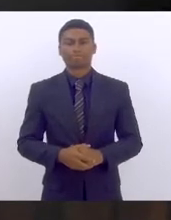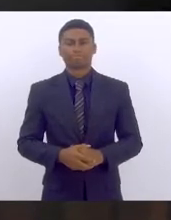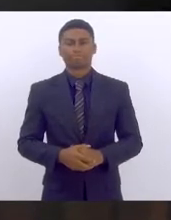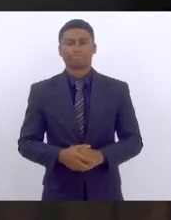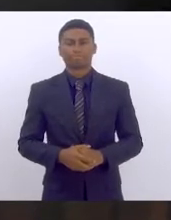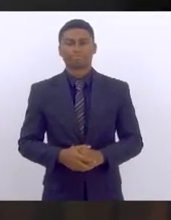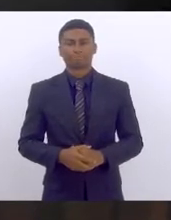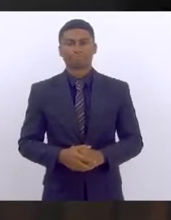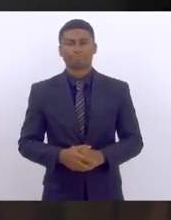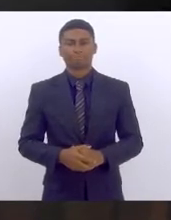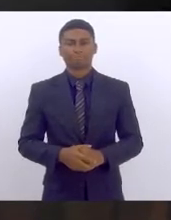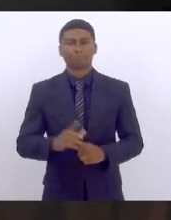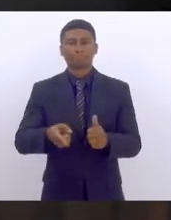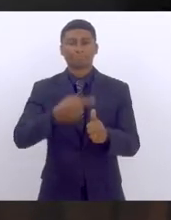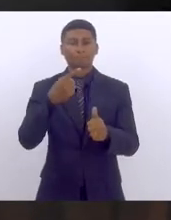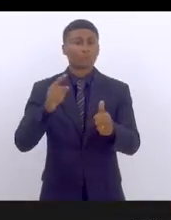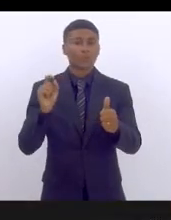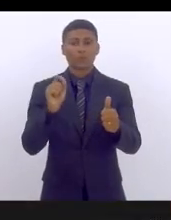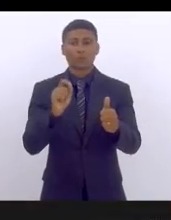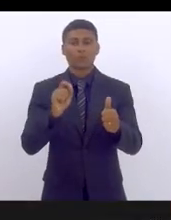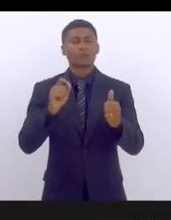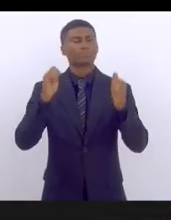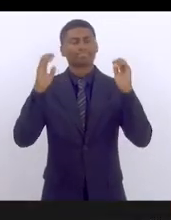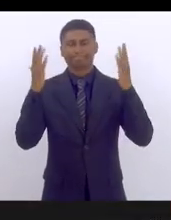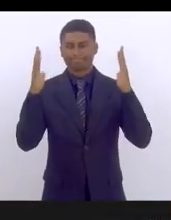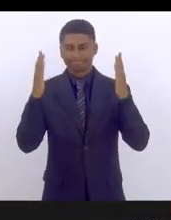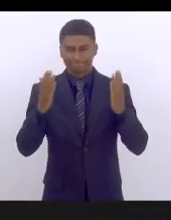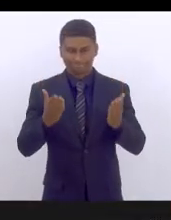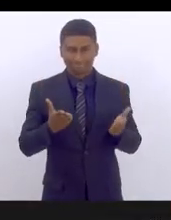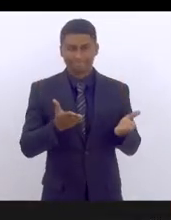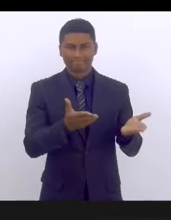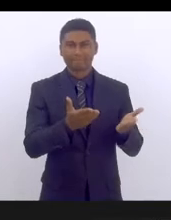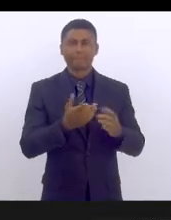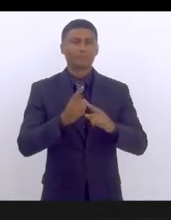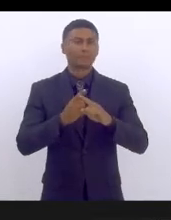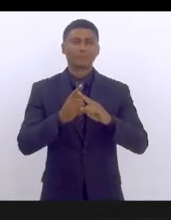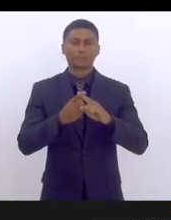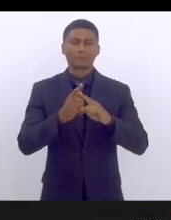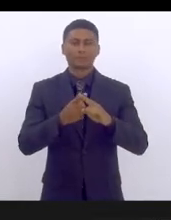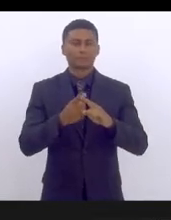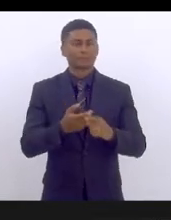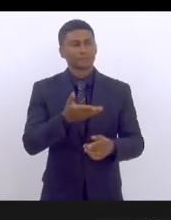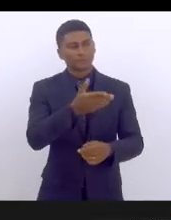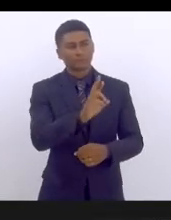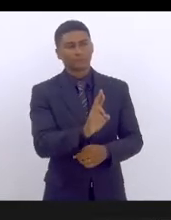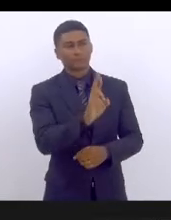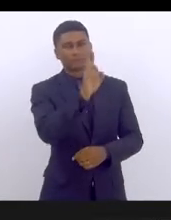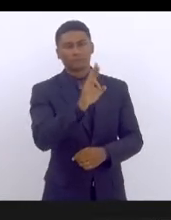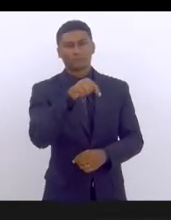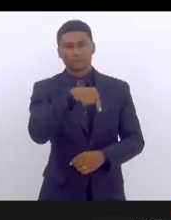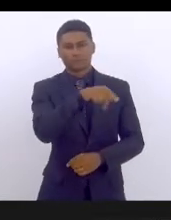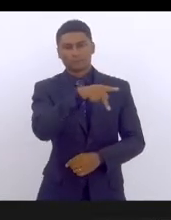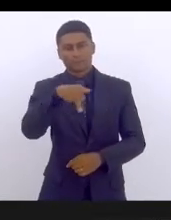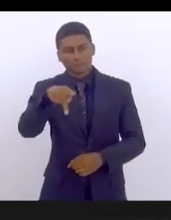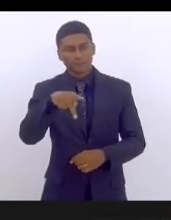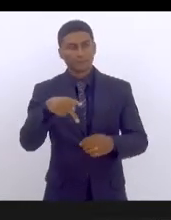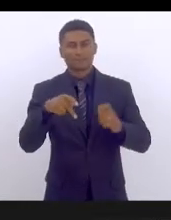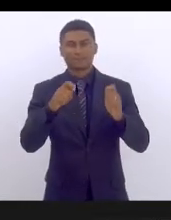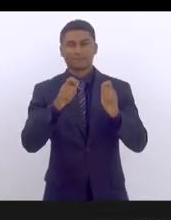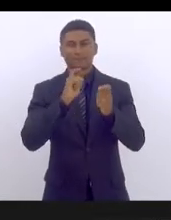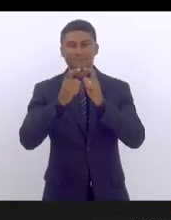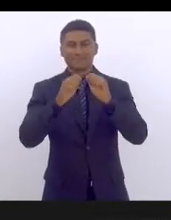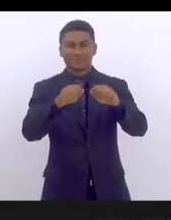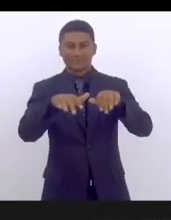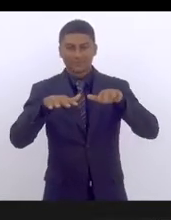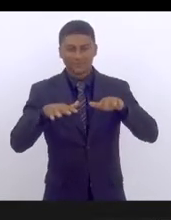bom. Primeiro, parabenizar a Vossa Excelência mais uma vez, conduzindo esse plenário e